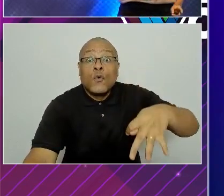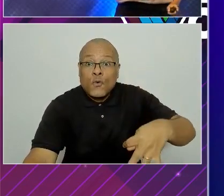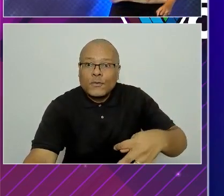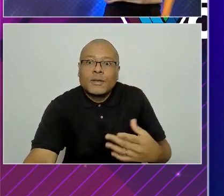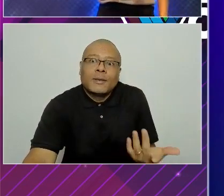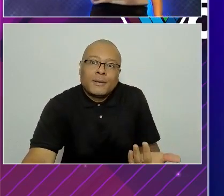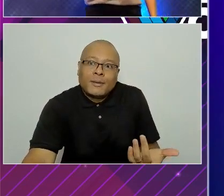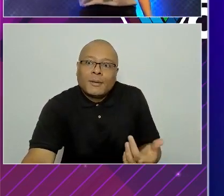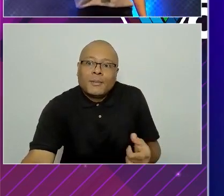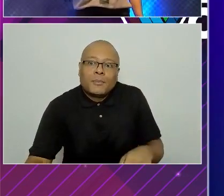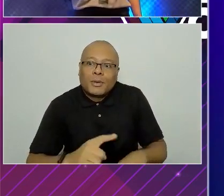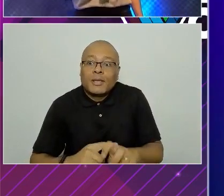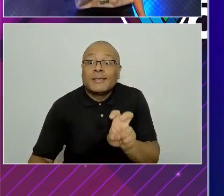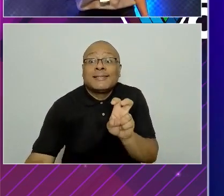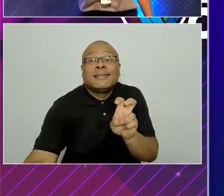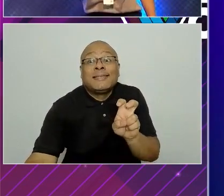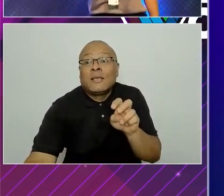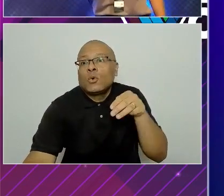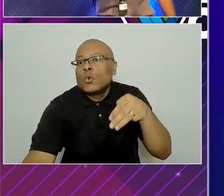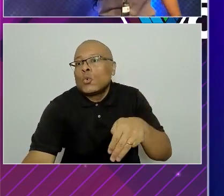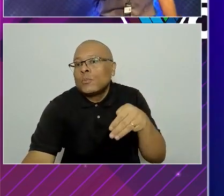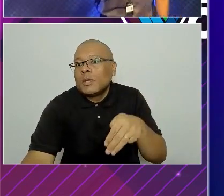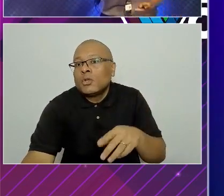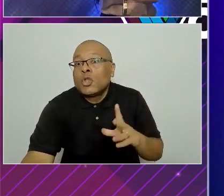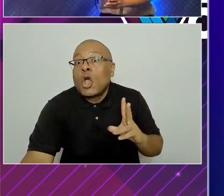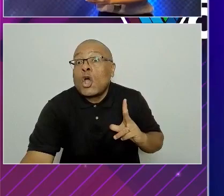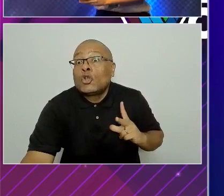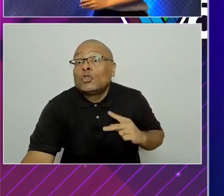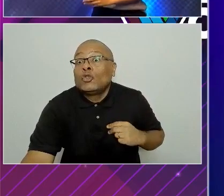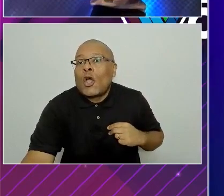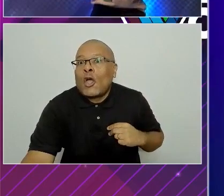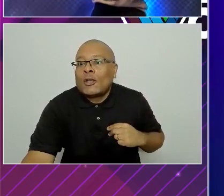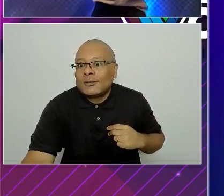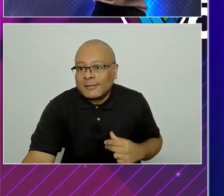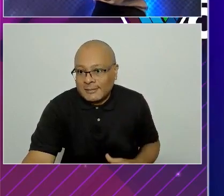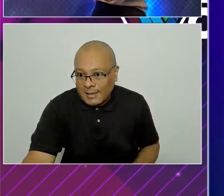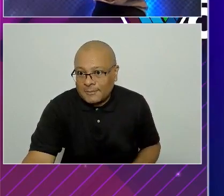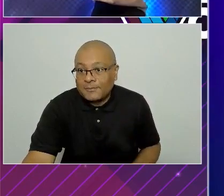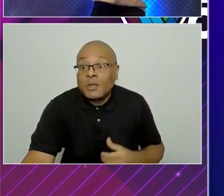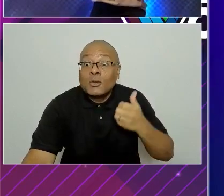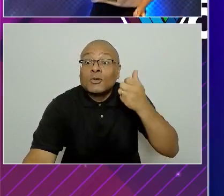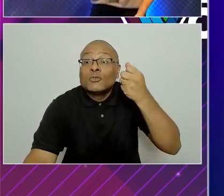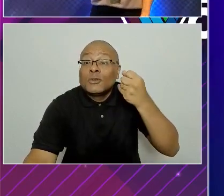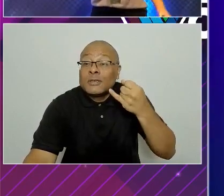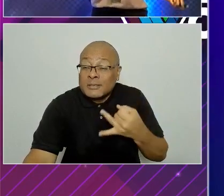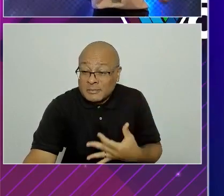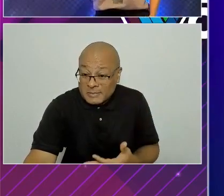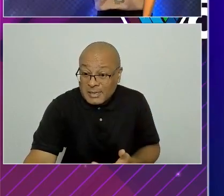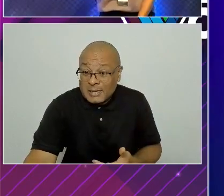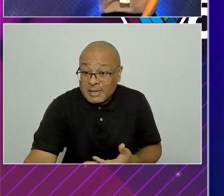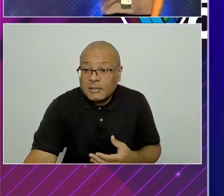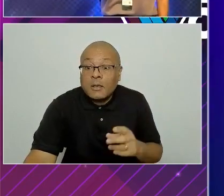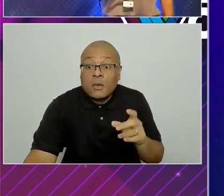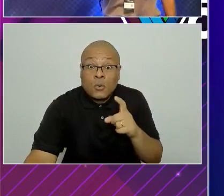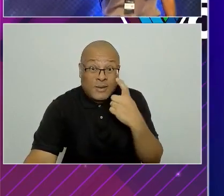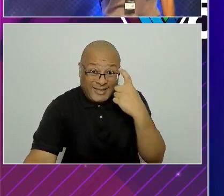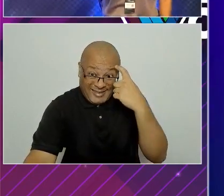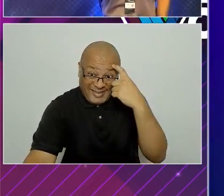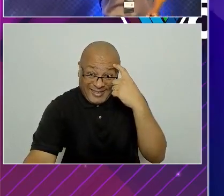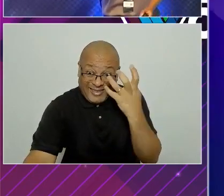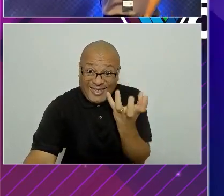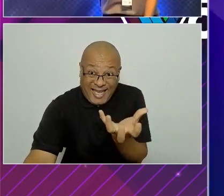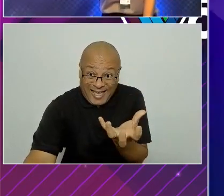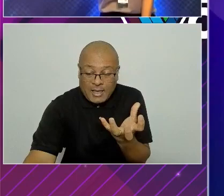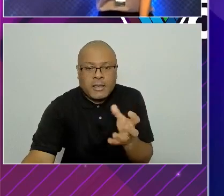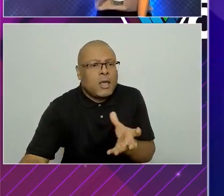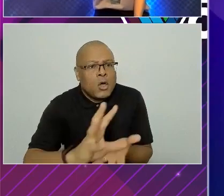tenho 5 minutos, nossa, 5 minutos, só trazendo o quanto que o artificial realmente copia o orgânico,